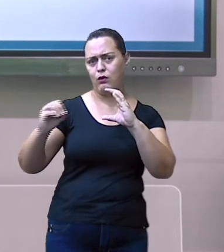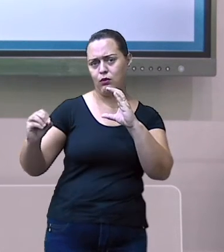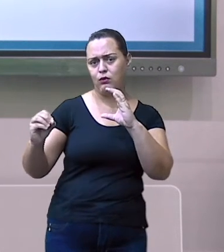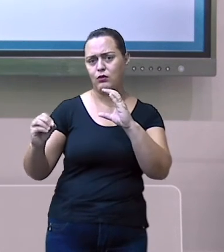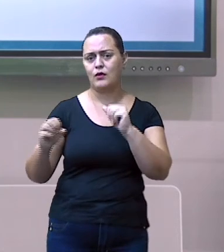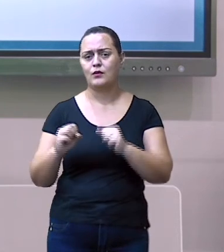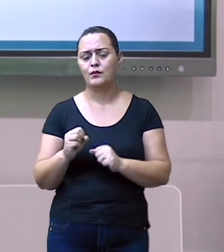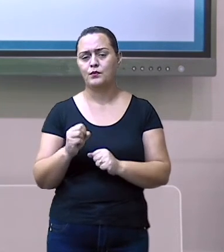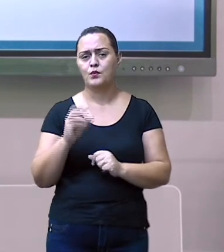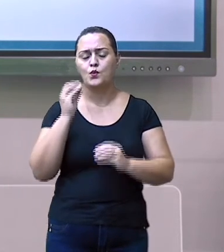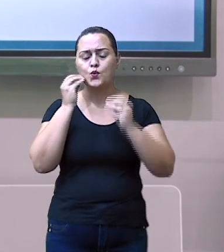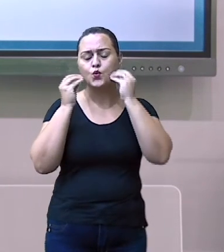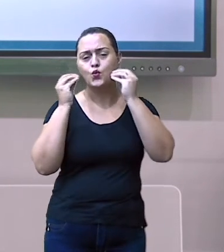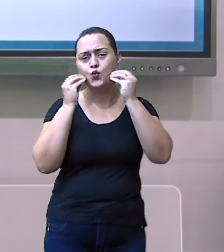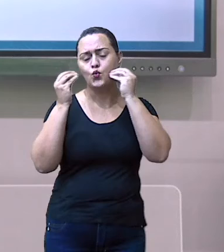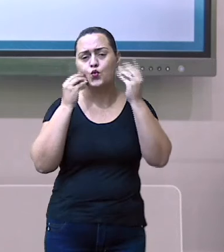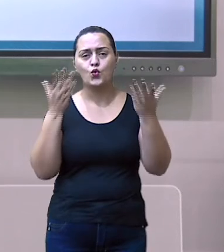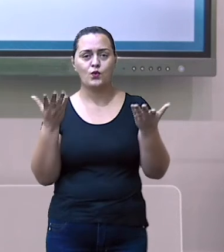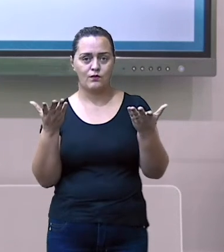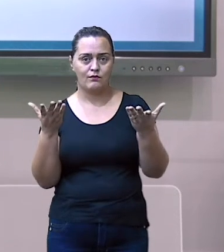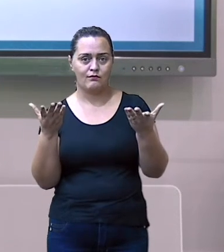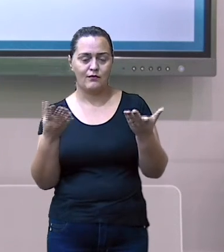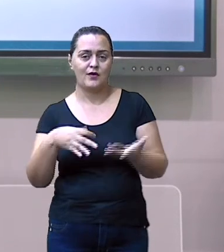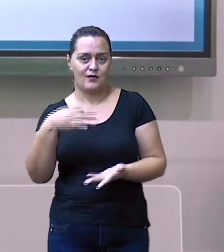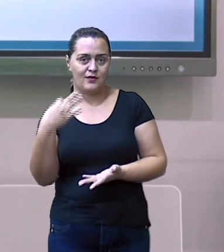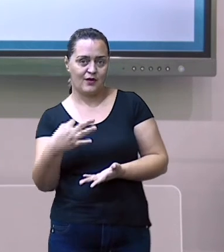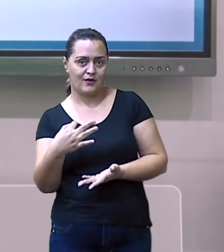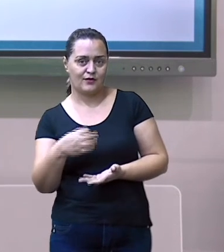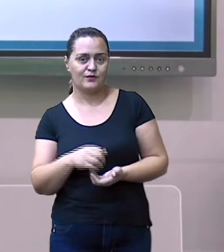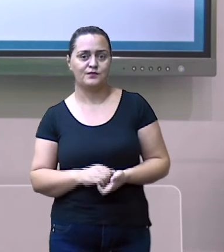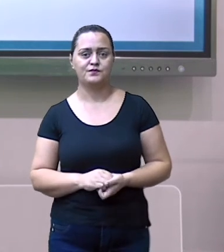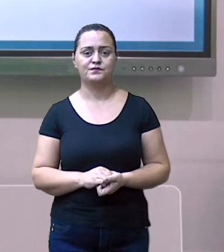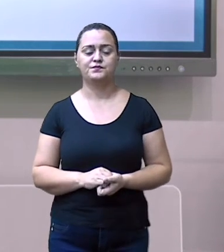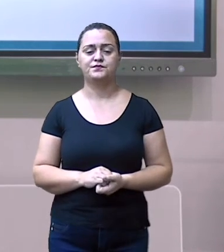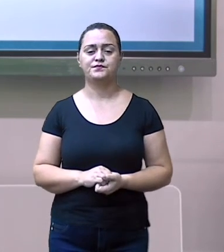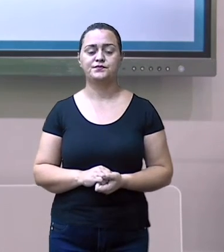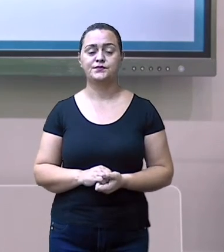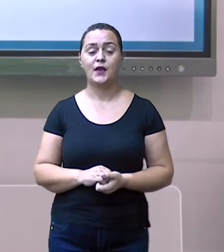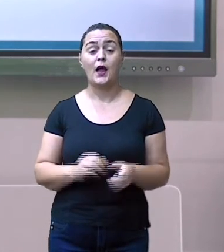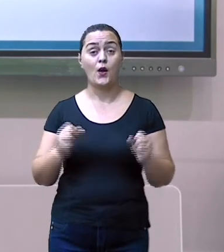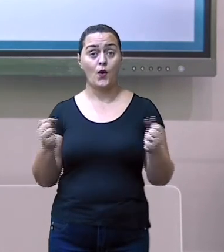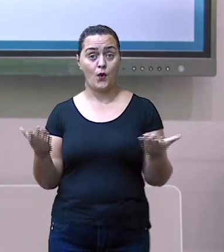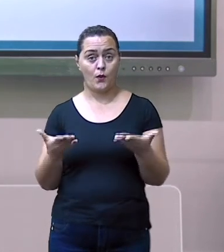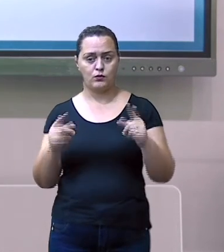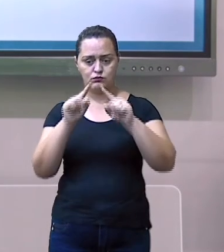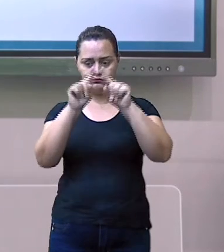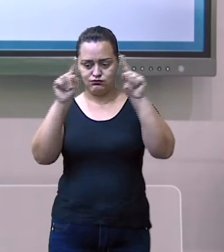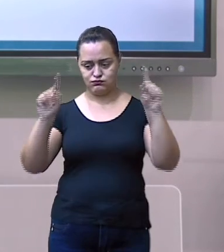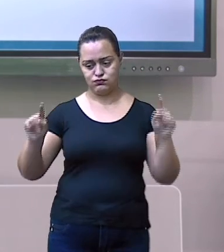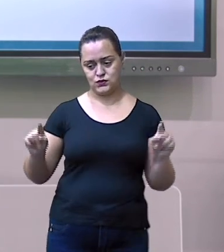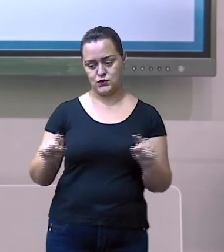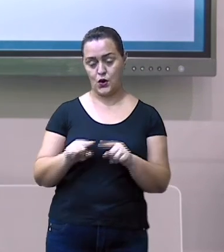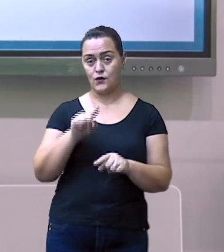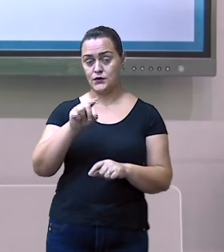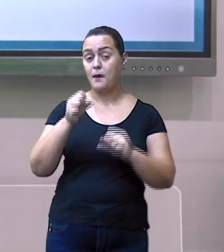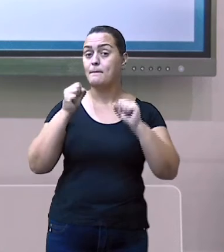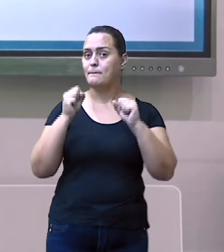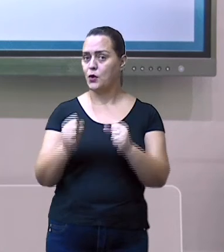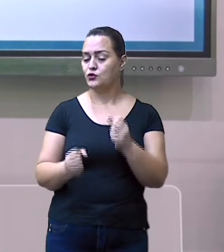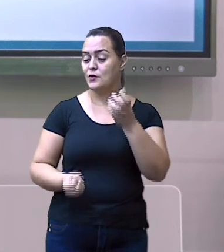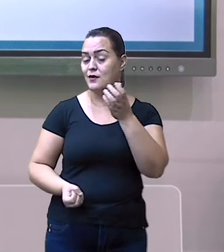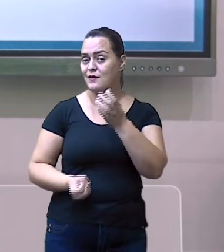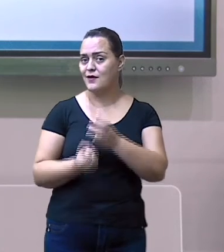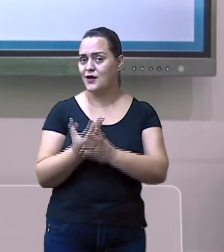que é bem original e pinte-o. Esse aqui também é bem pessoal. Você já conhece alguns que estão